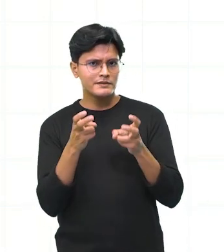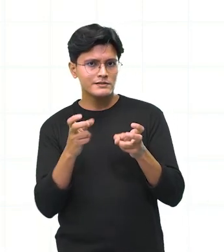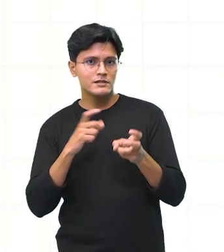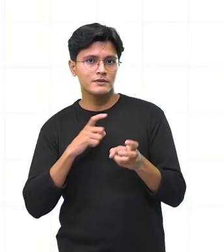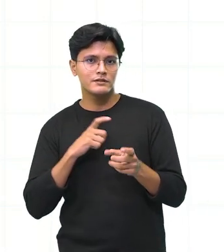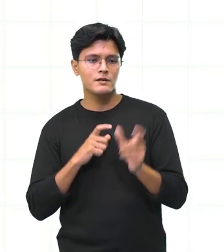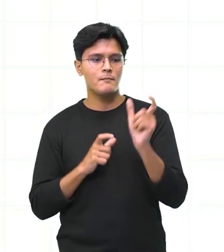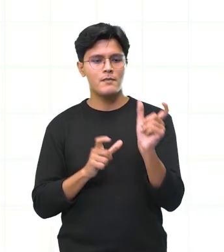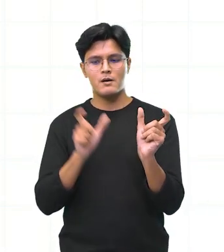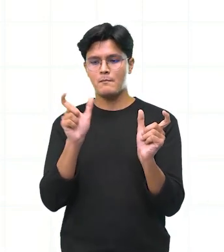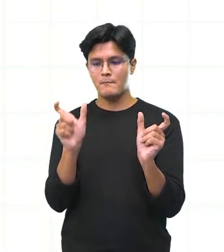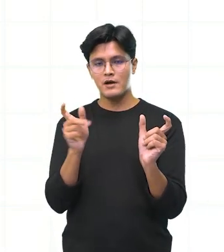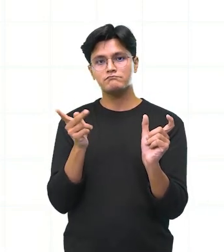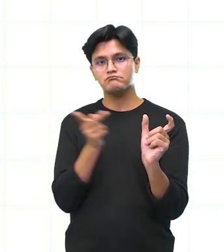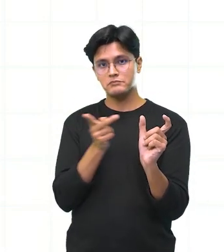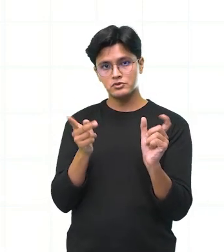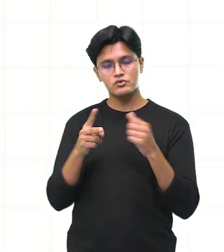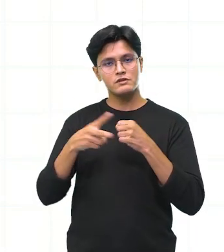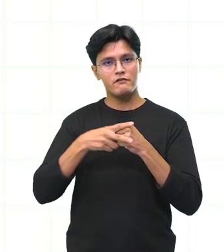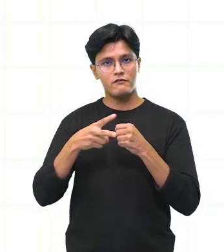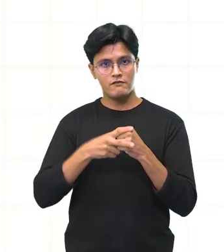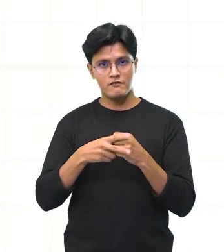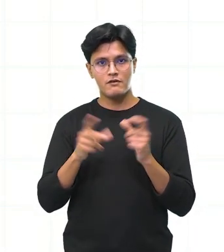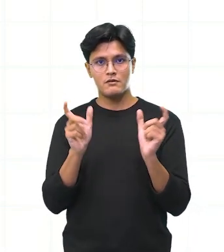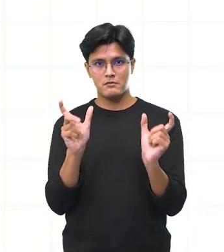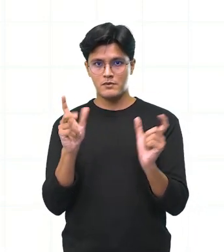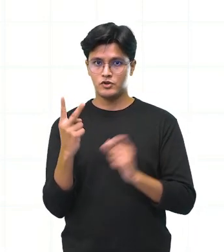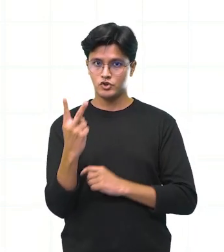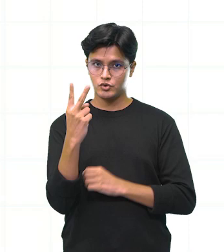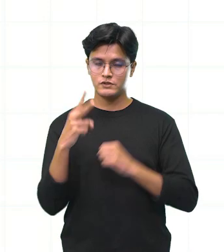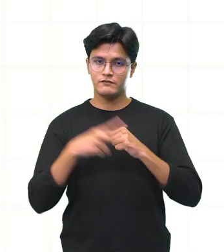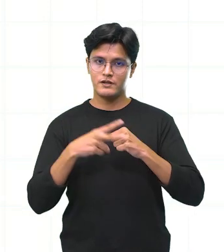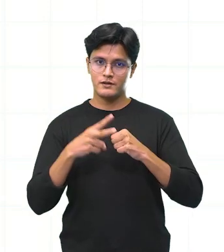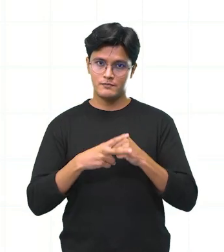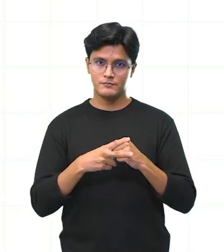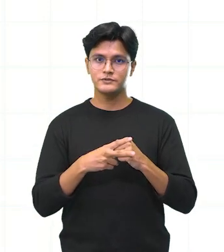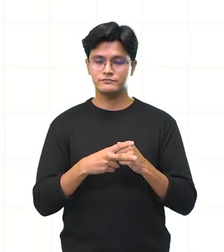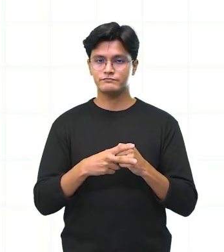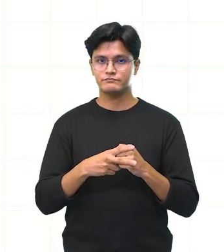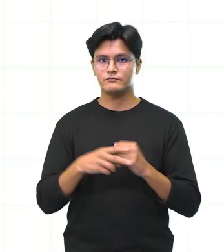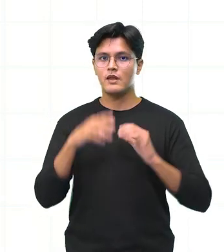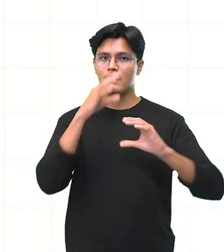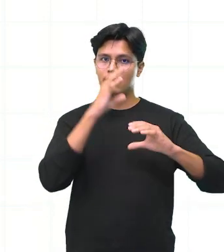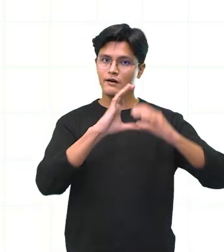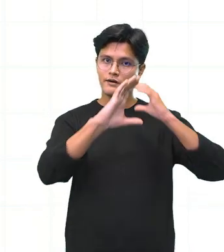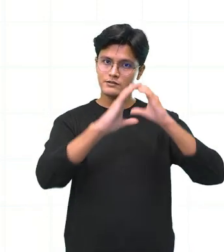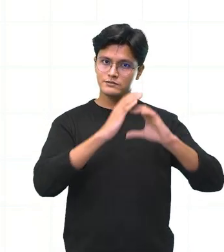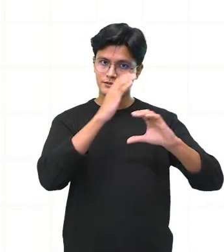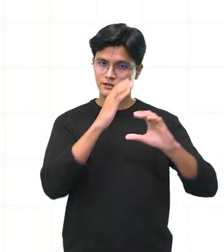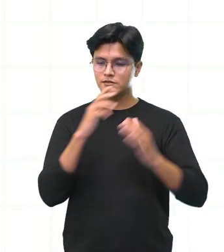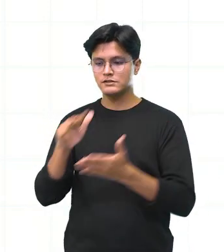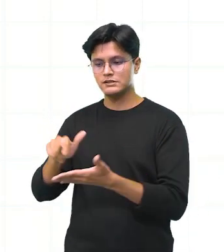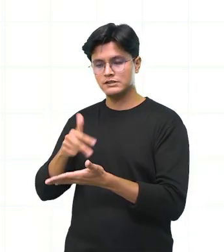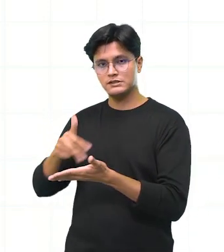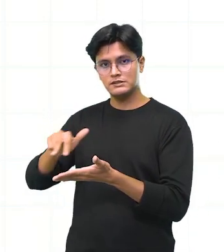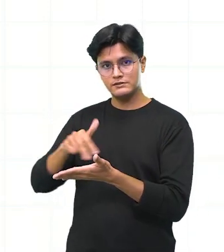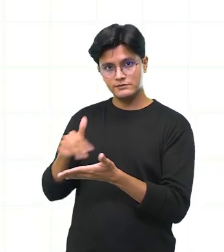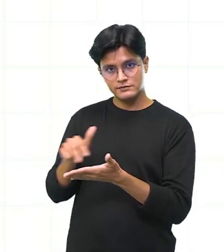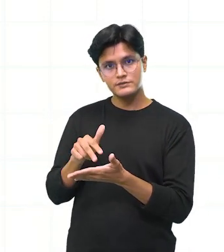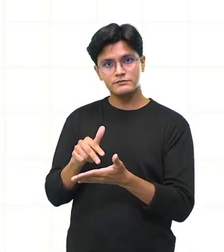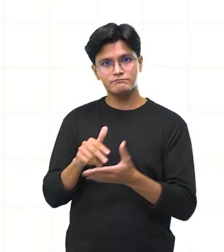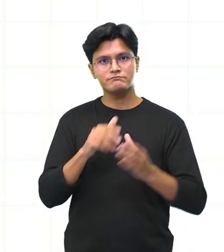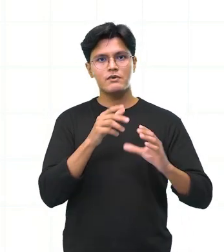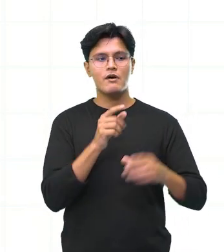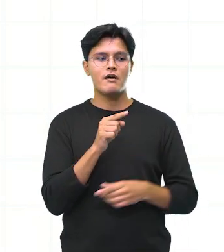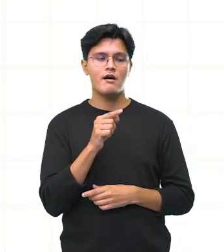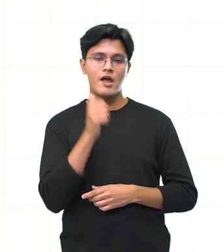ó. Canta e dança. Então, ela canta, primeira